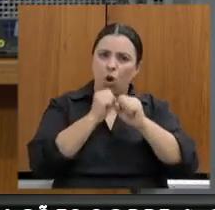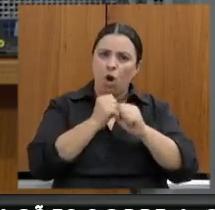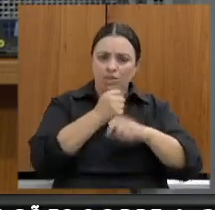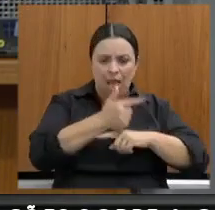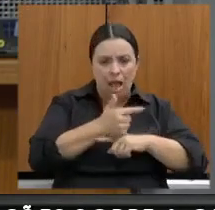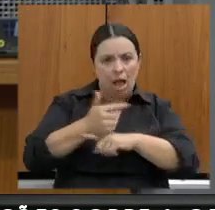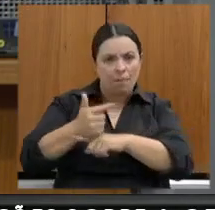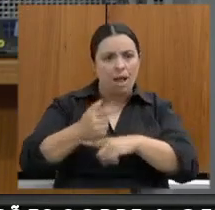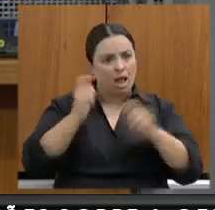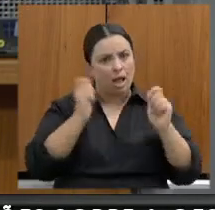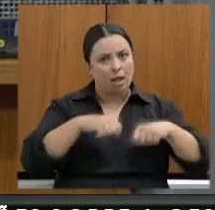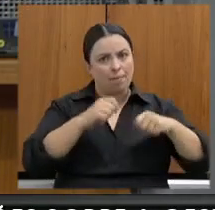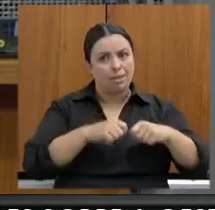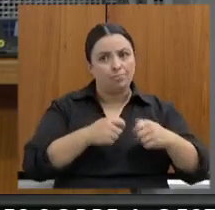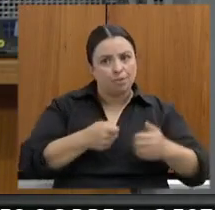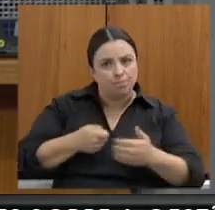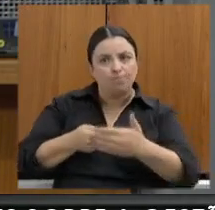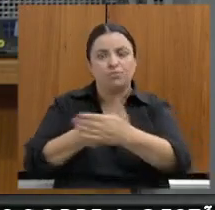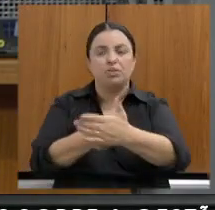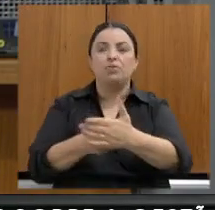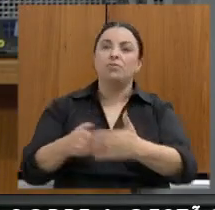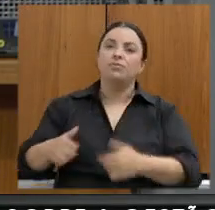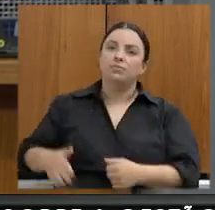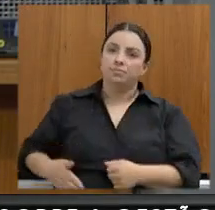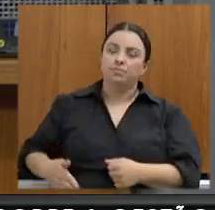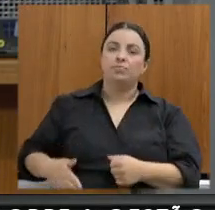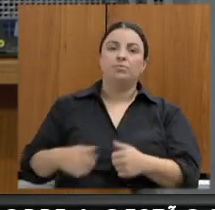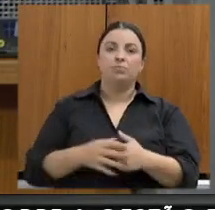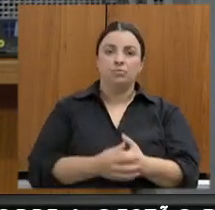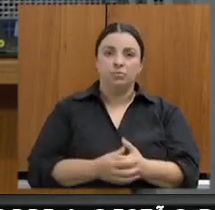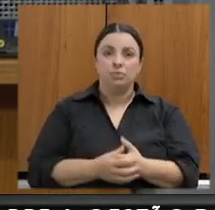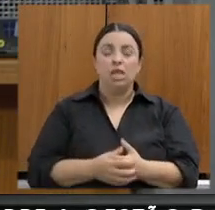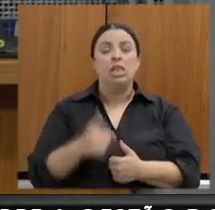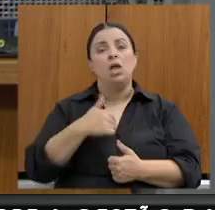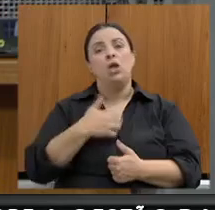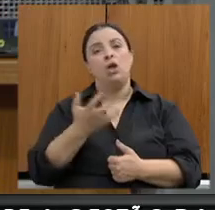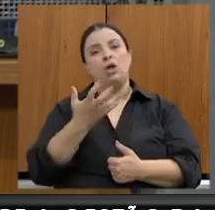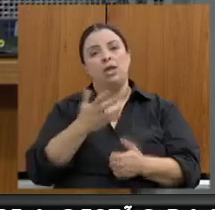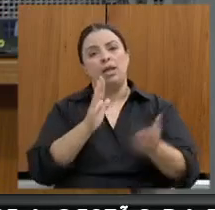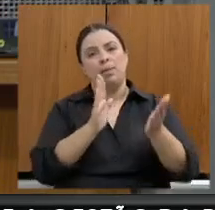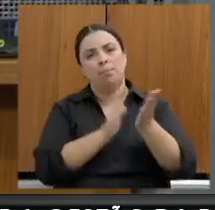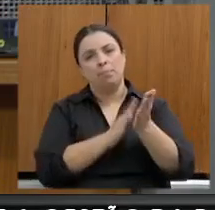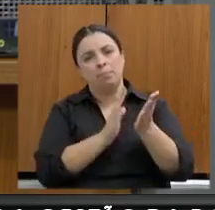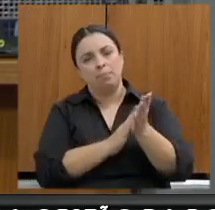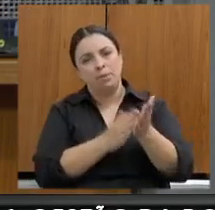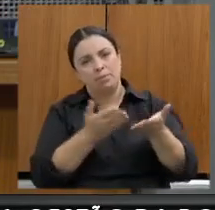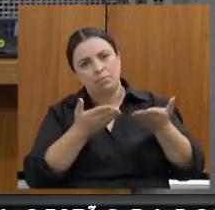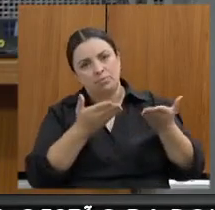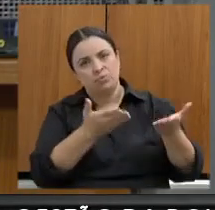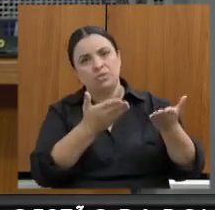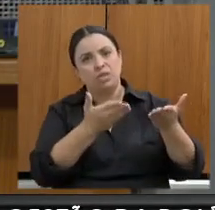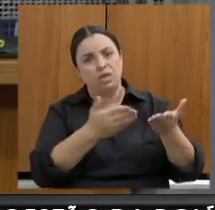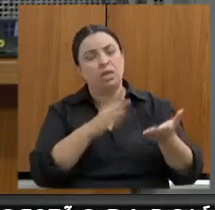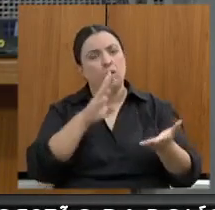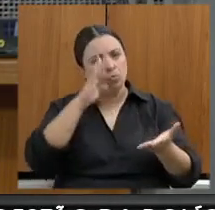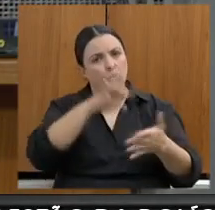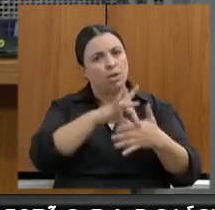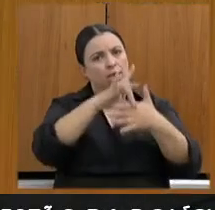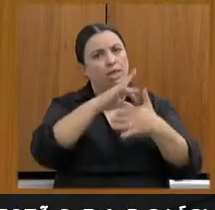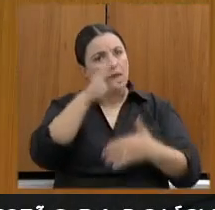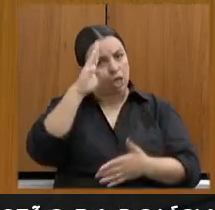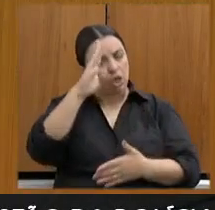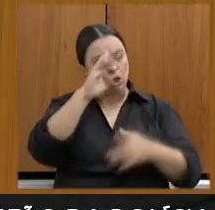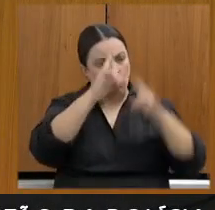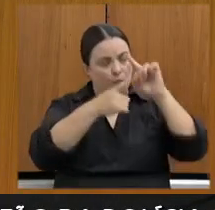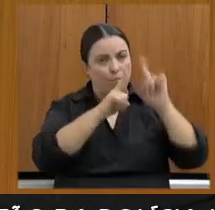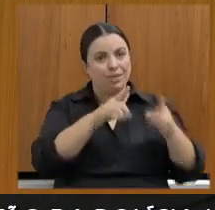enfrentamento tão eu queria parabenizá-lo só que comanda essa tropa e que não